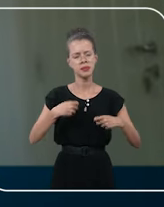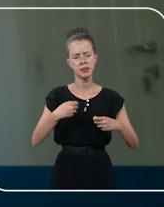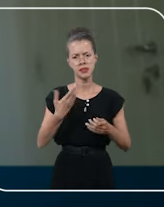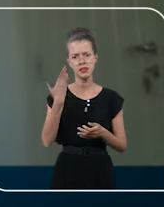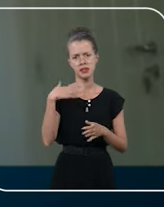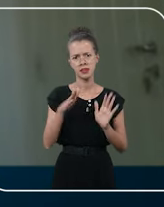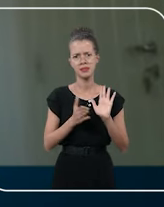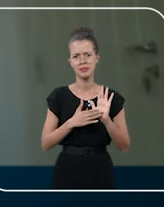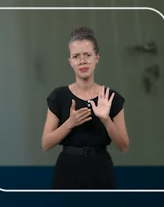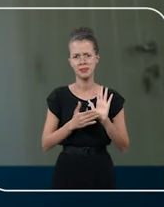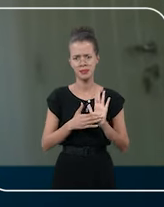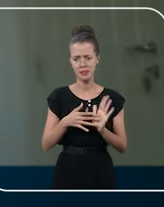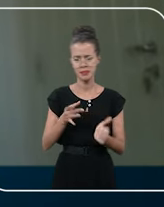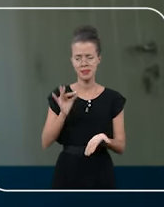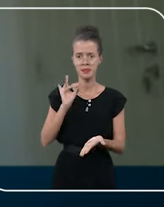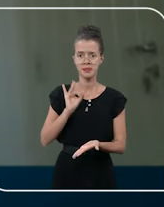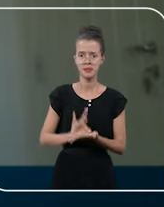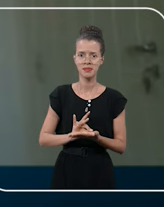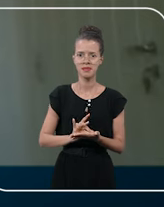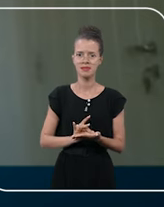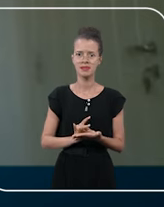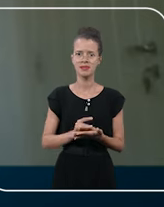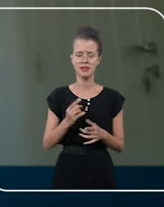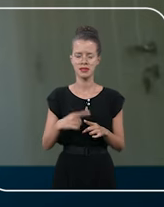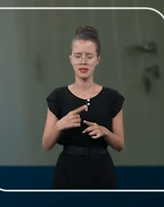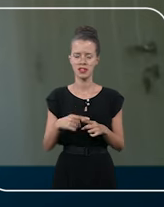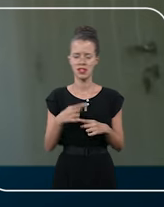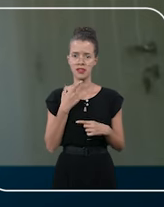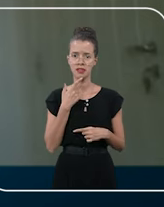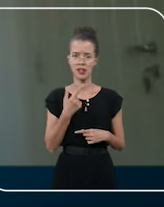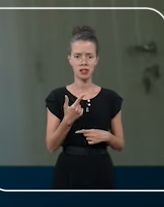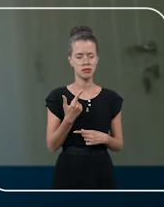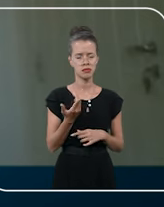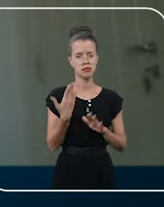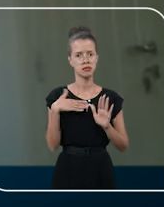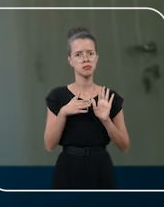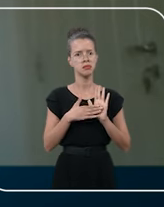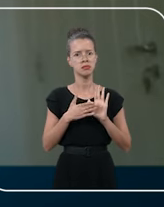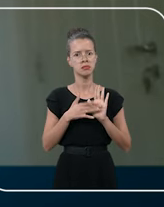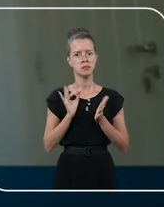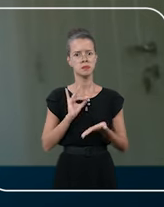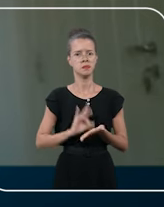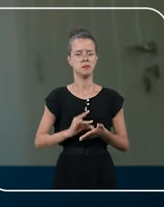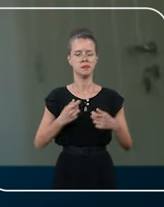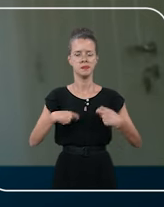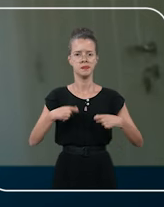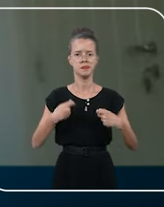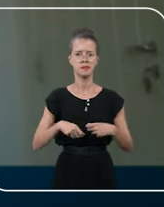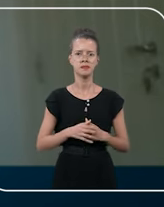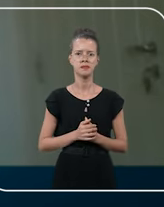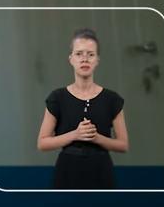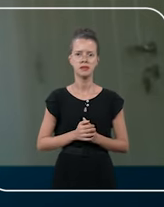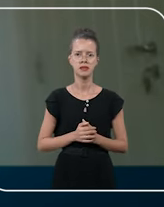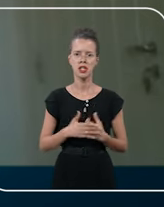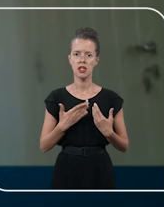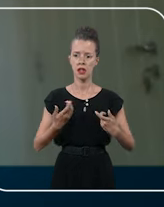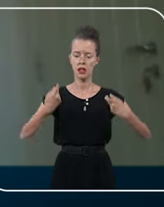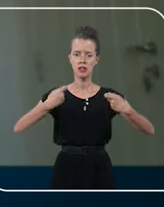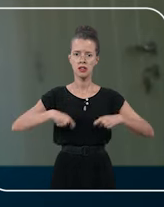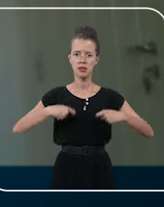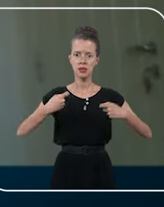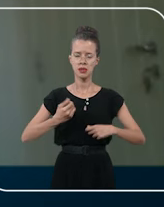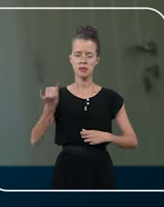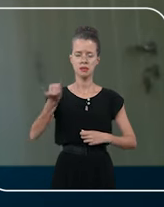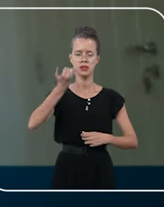está alegando, né, o que nós estamos mostrando ali com os fatos. E essa necessidade de provarmos o